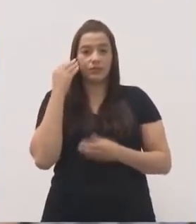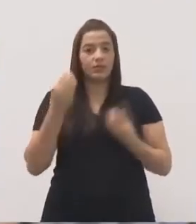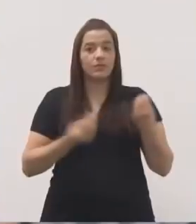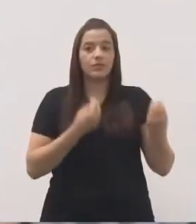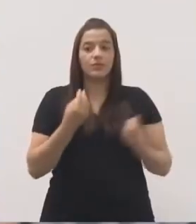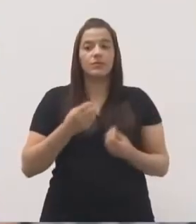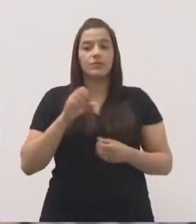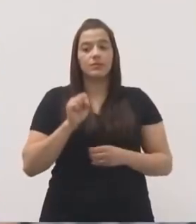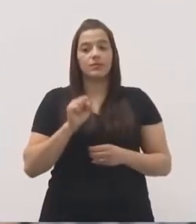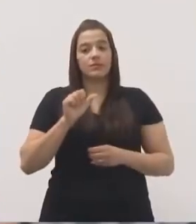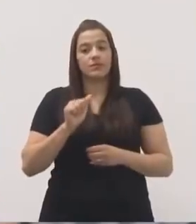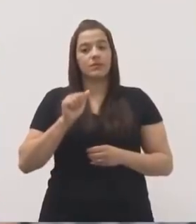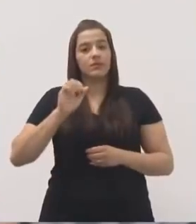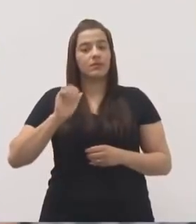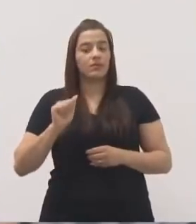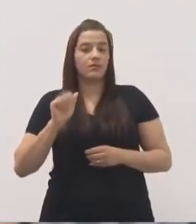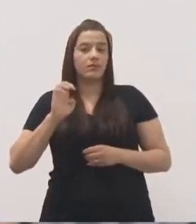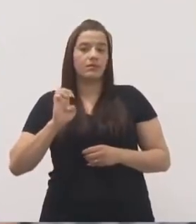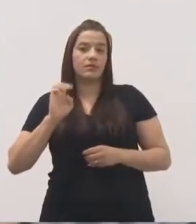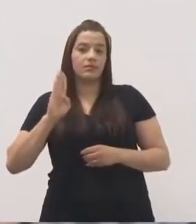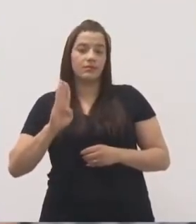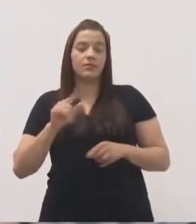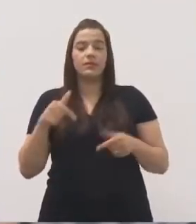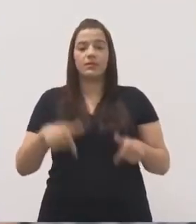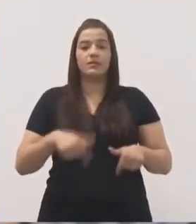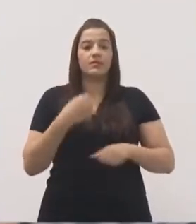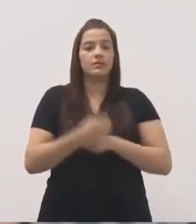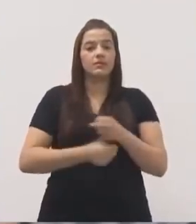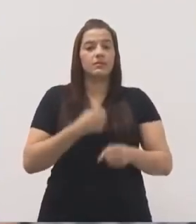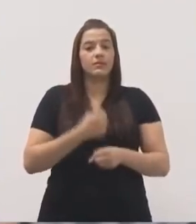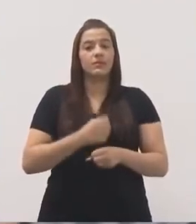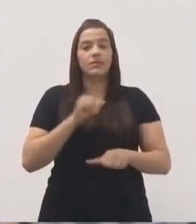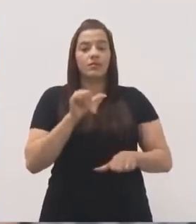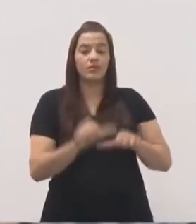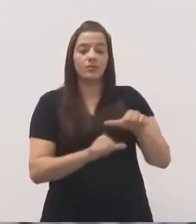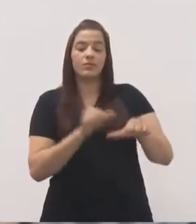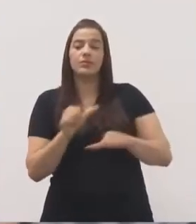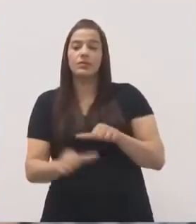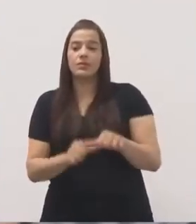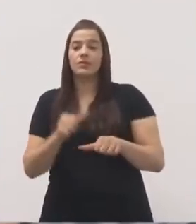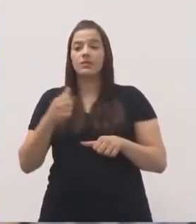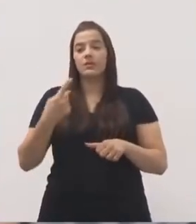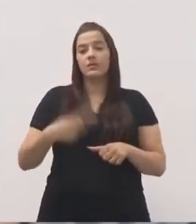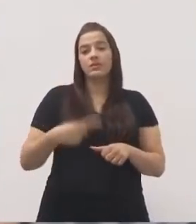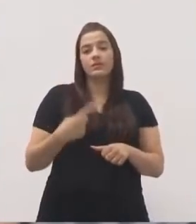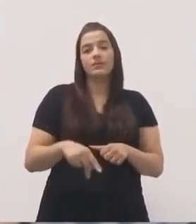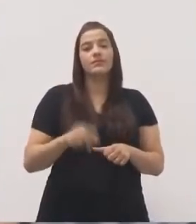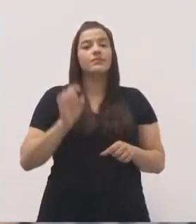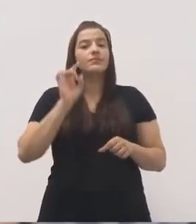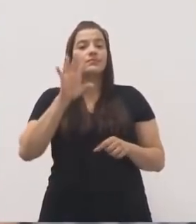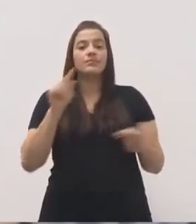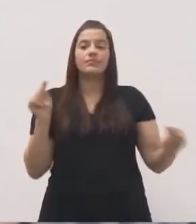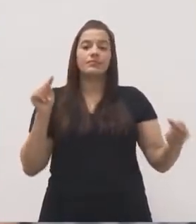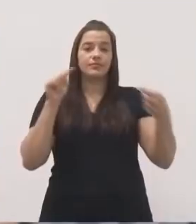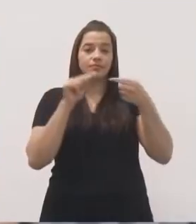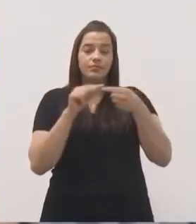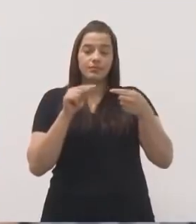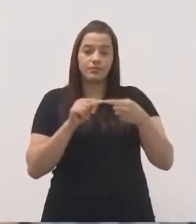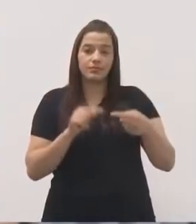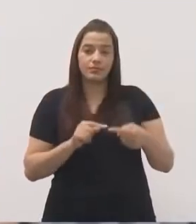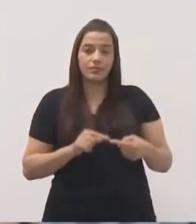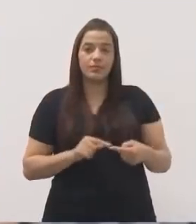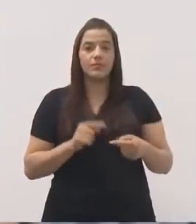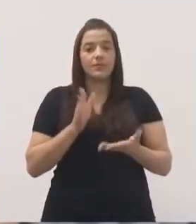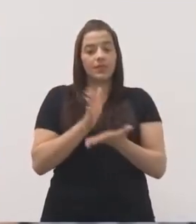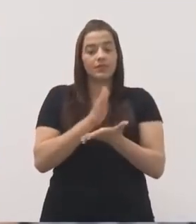SAEB esse ano, tá, professor? Então, a mudança que a gente vai ter em relação a essa logística de aplicação, por causa da